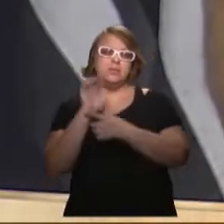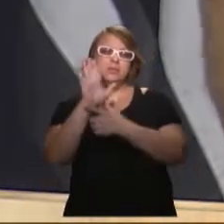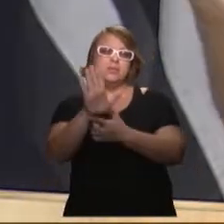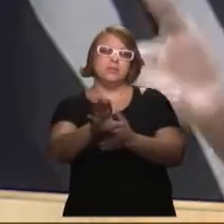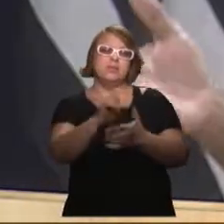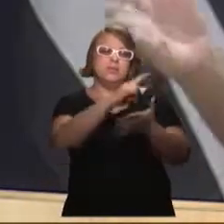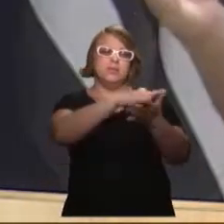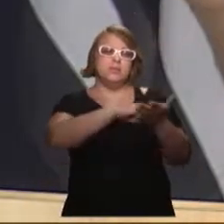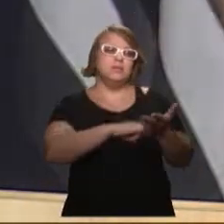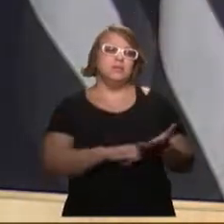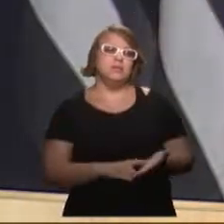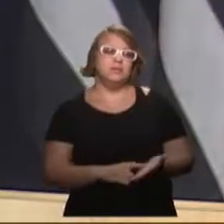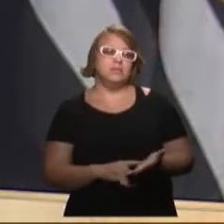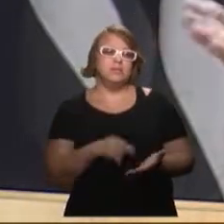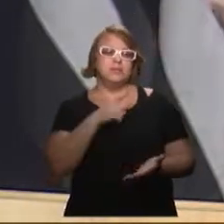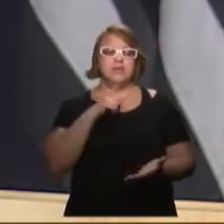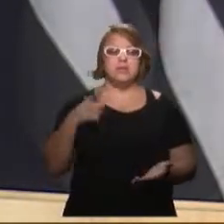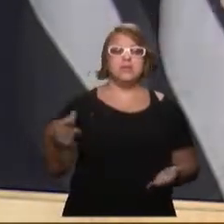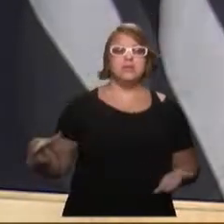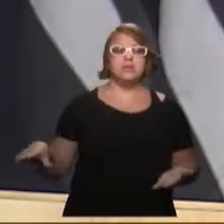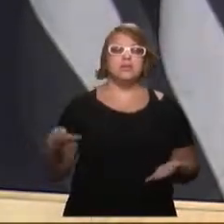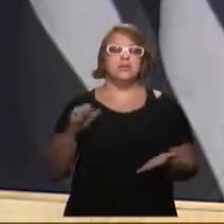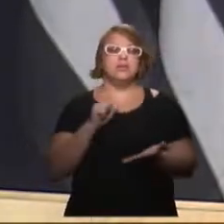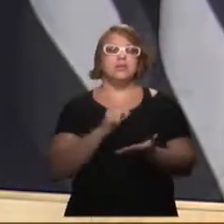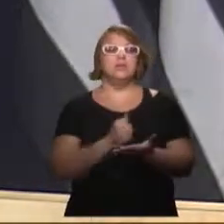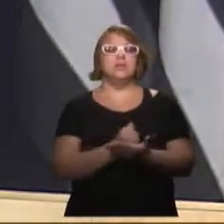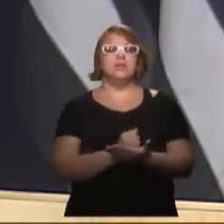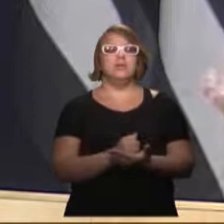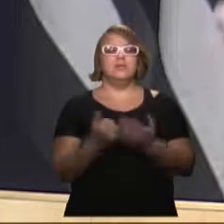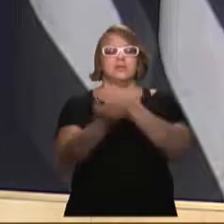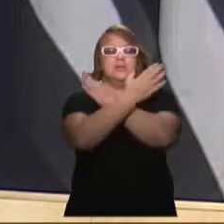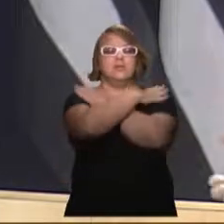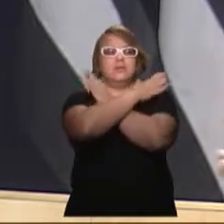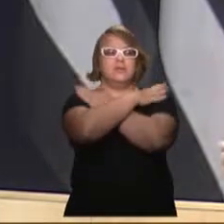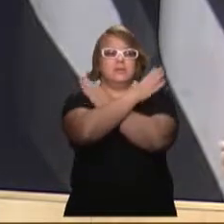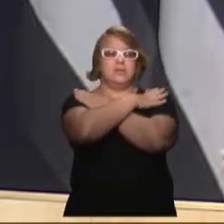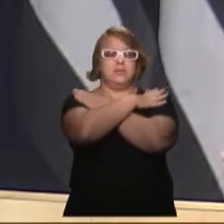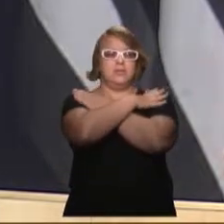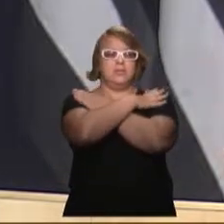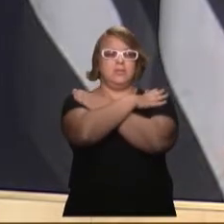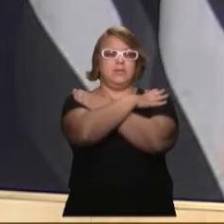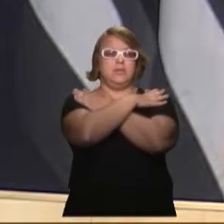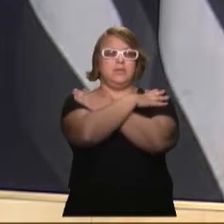estejam desempregadas, que o poder público ele analise e dê isenção.